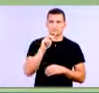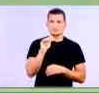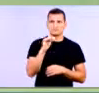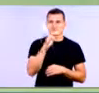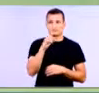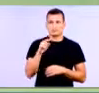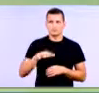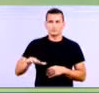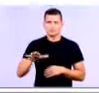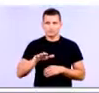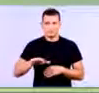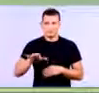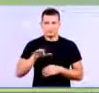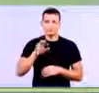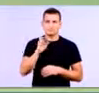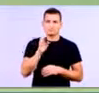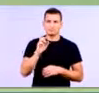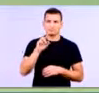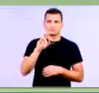ambiente terceirizado.